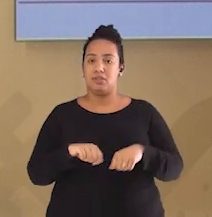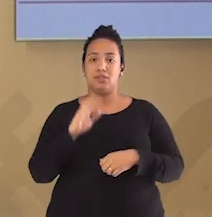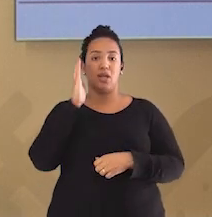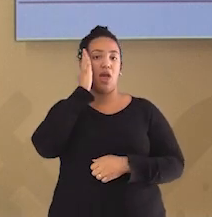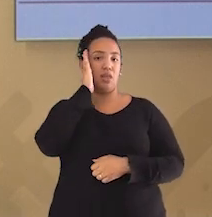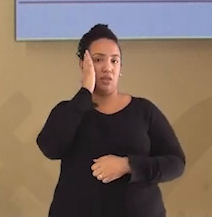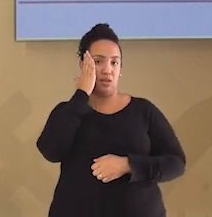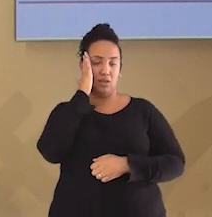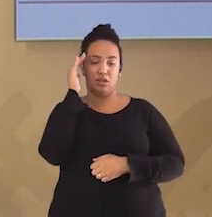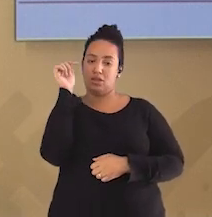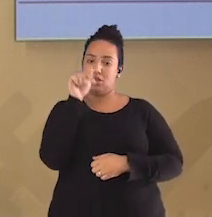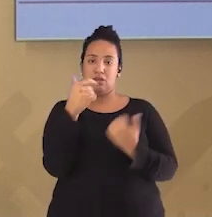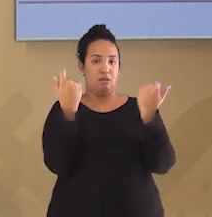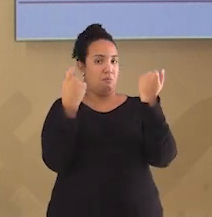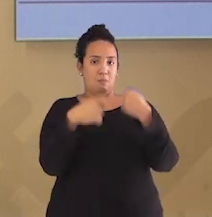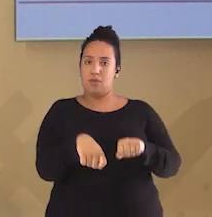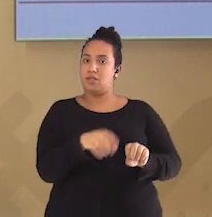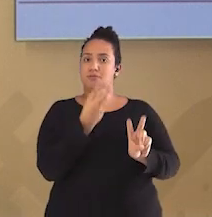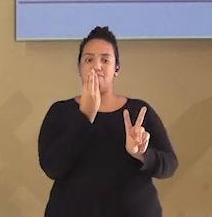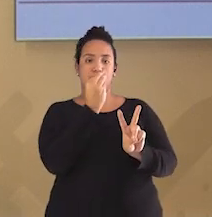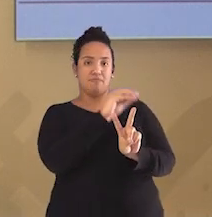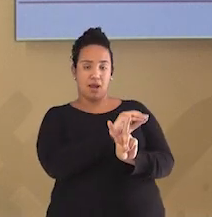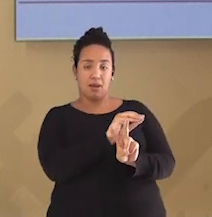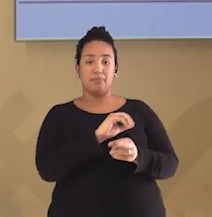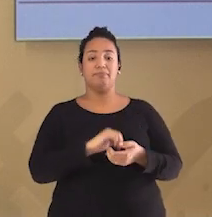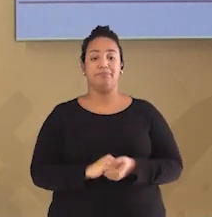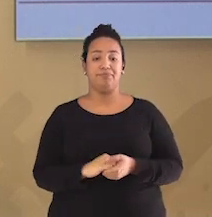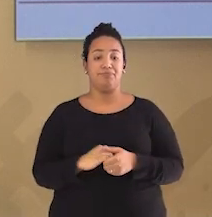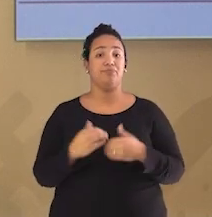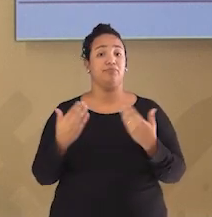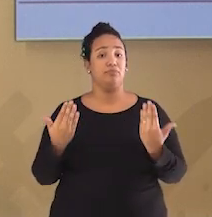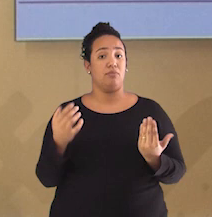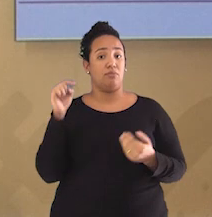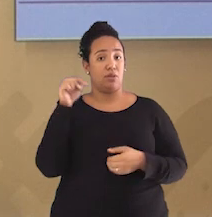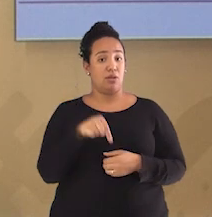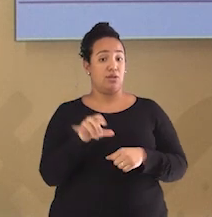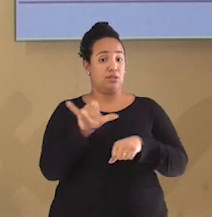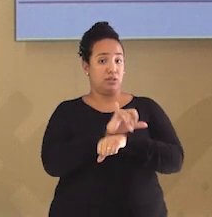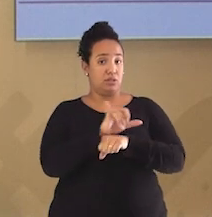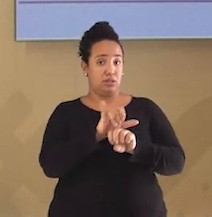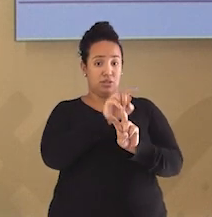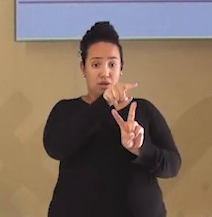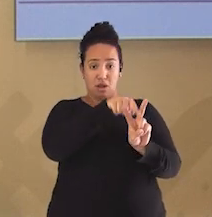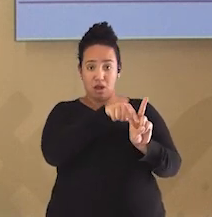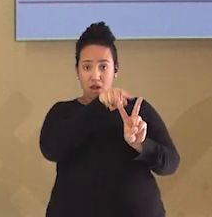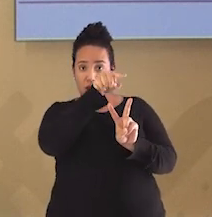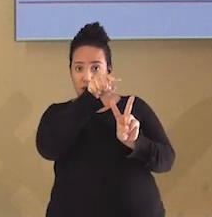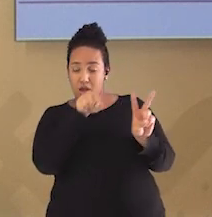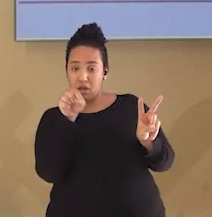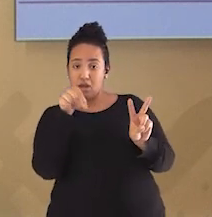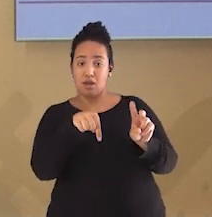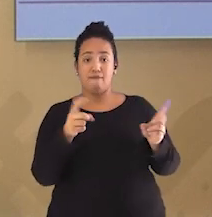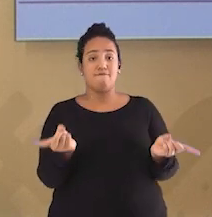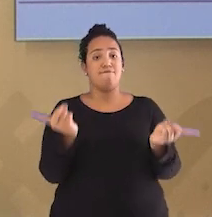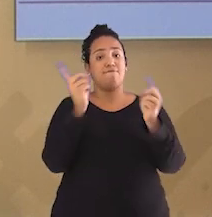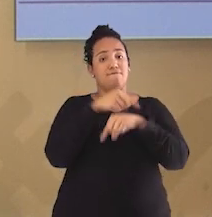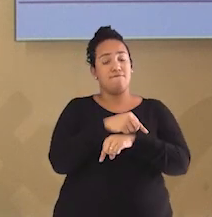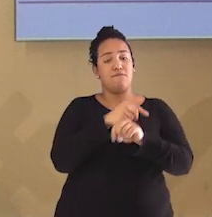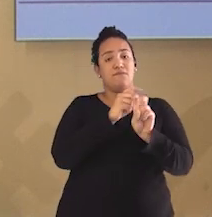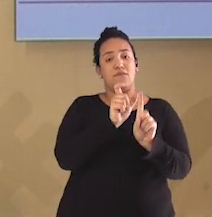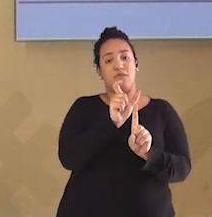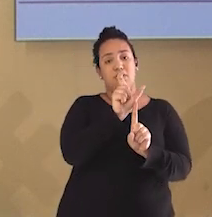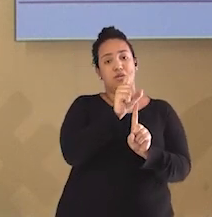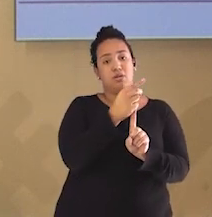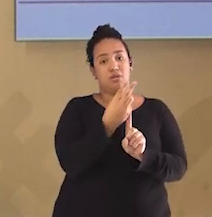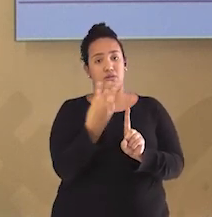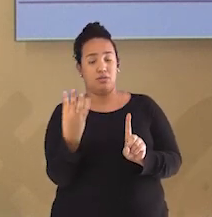entendê-lo implícito. Como eu falei, a operação de radiciação é uma operação inversa da